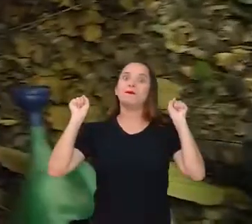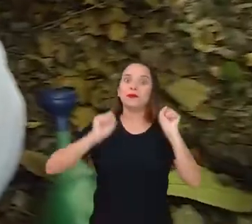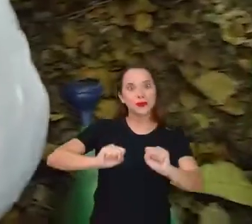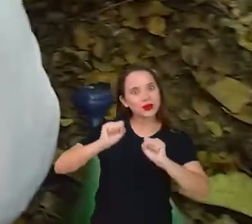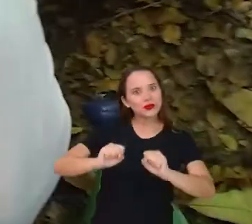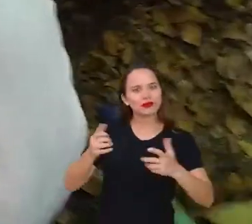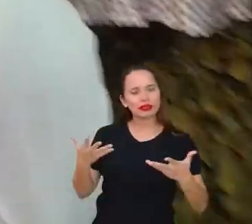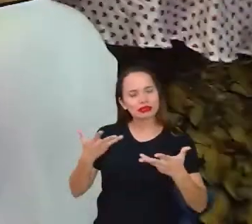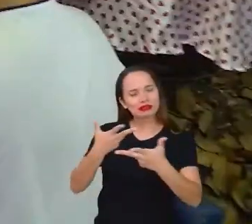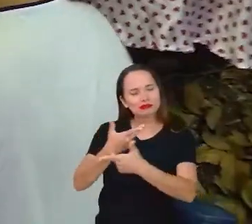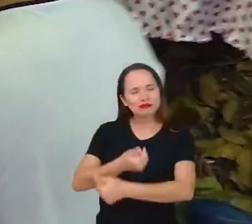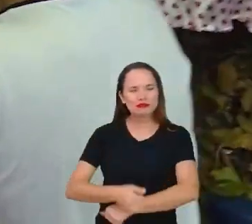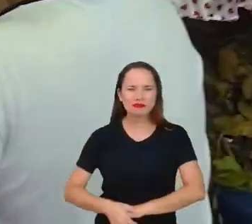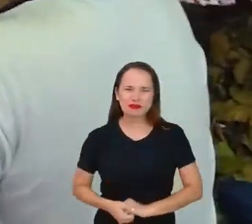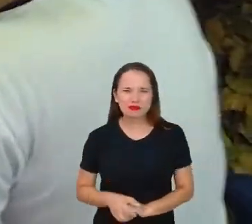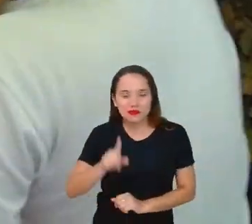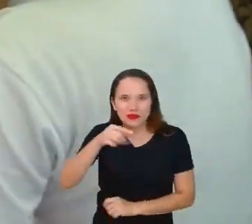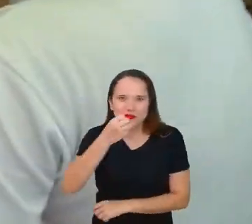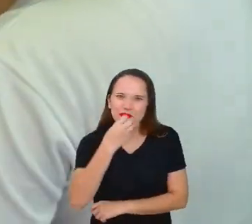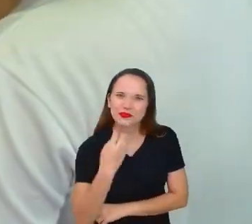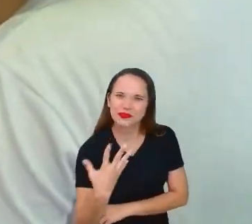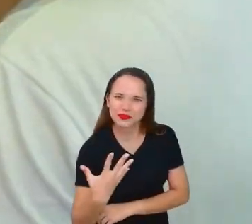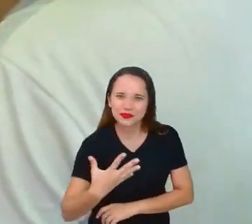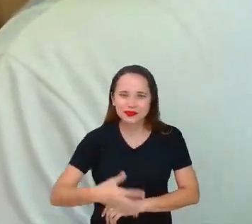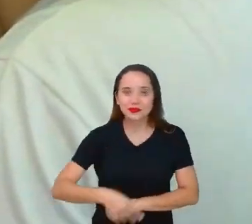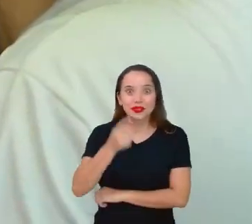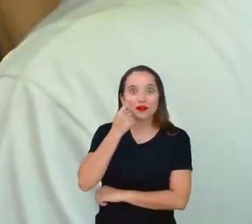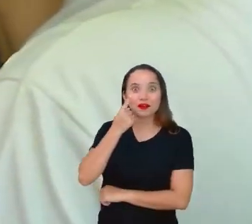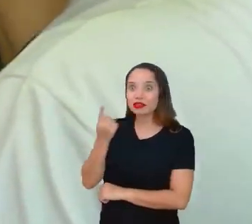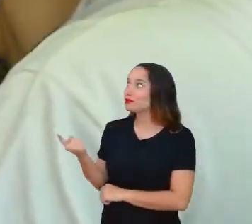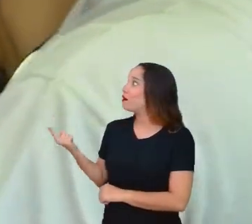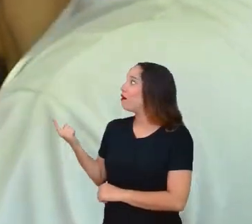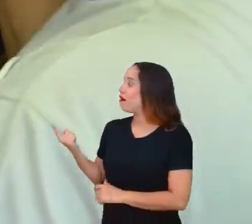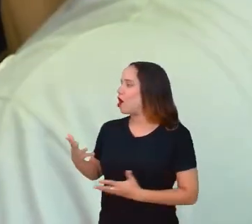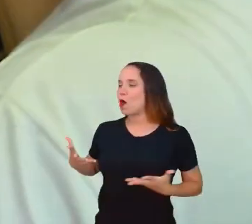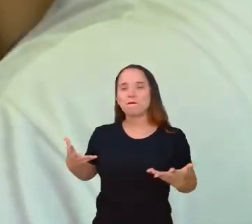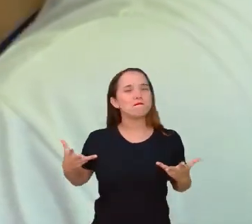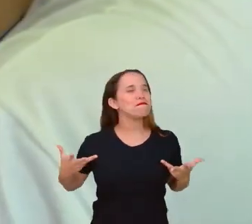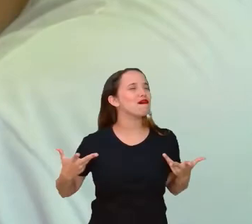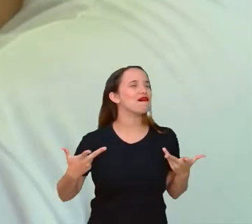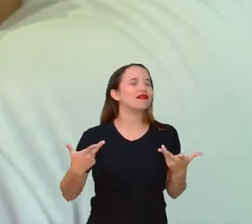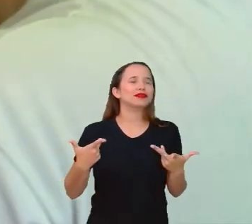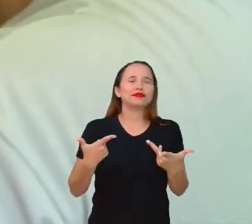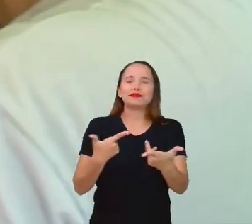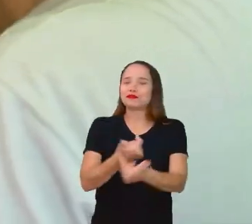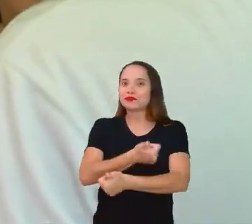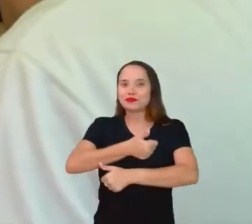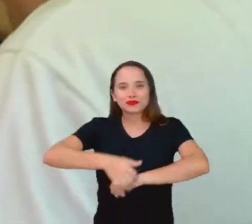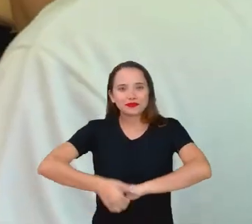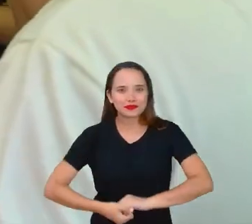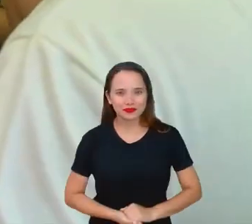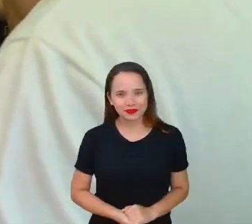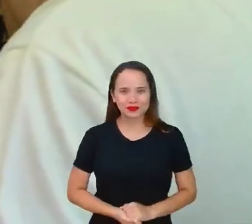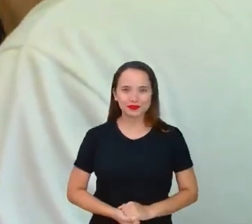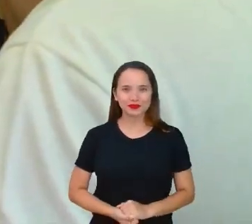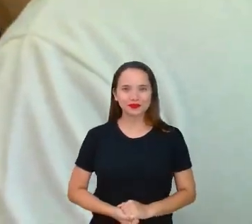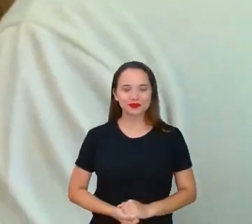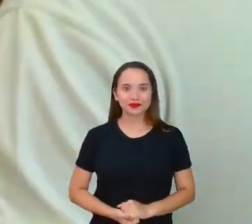que maravilha, não é maravilhoso? Olha só, é maravilhoso, minha gente.